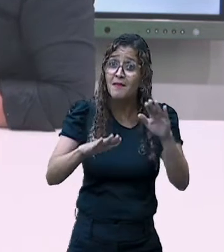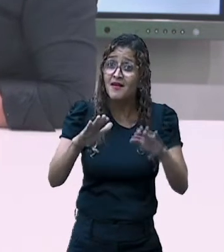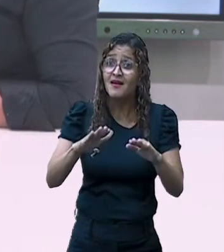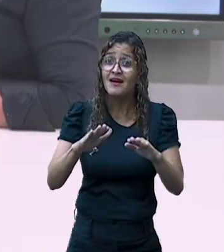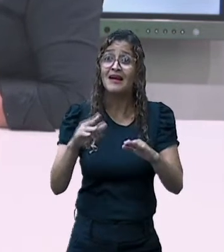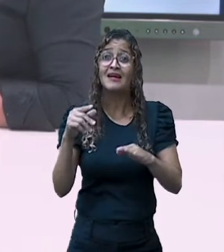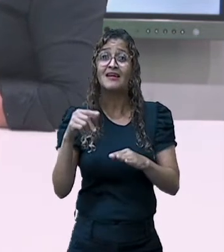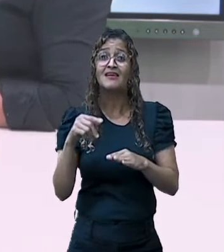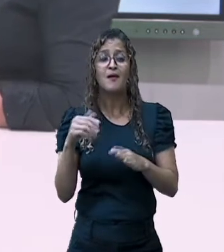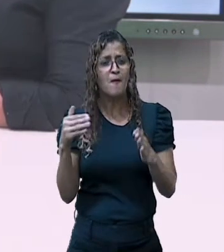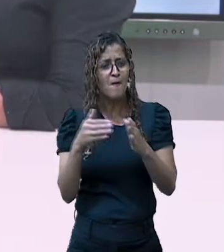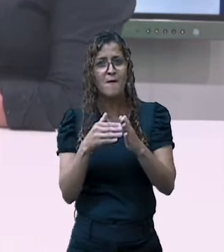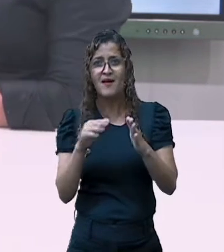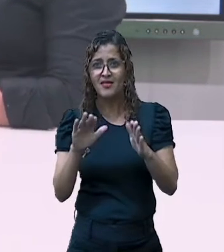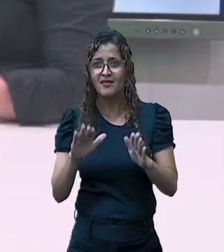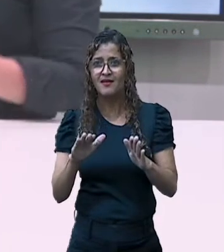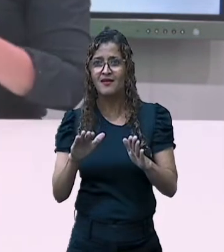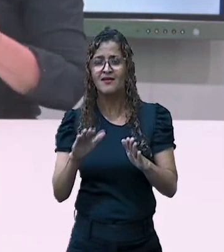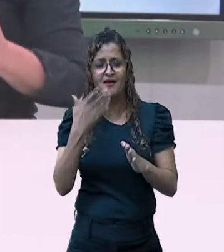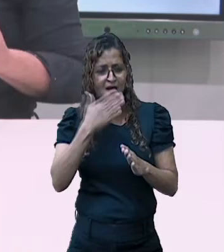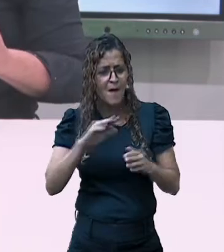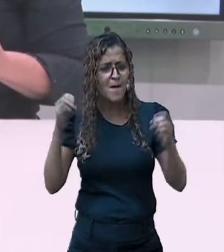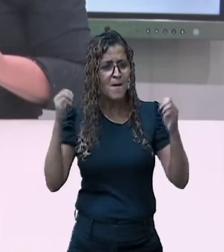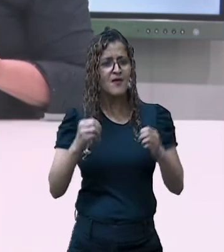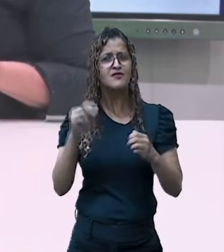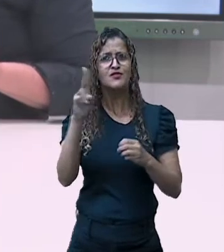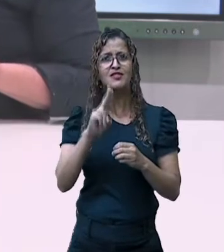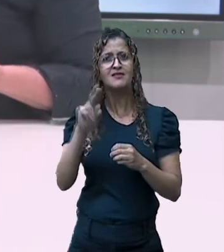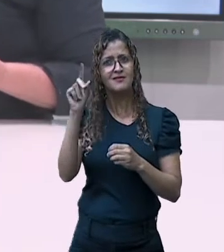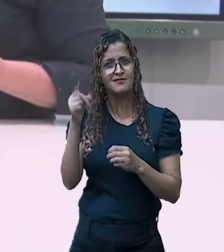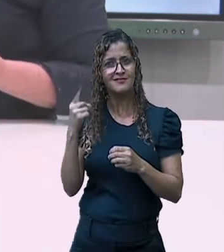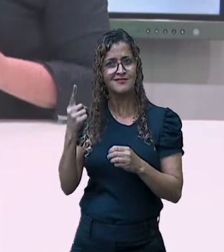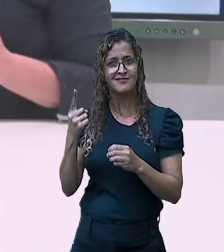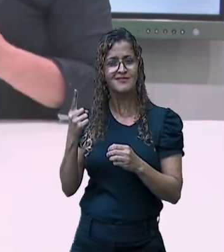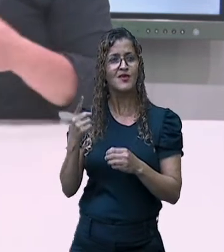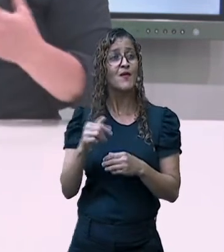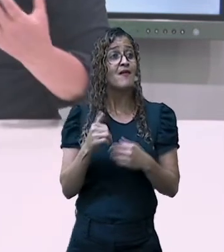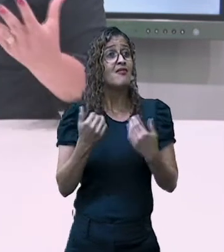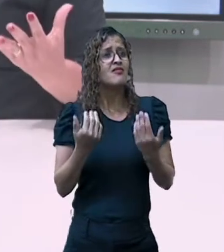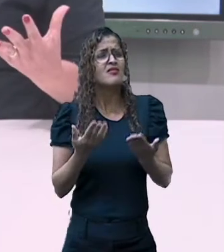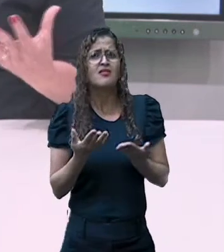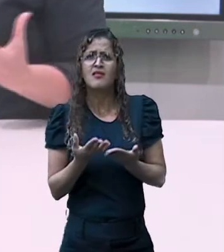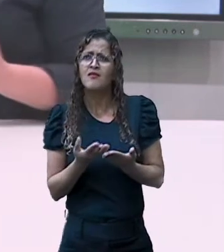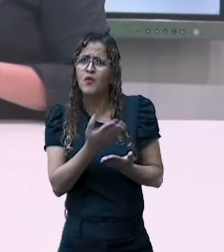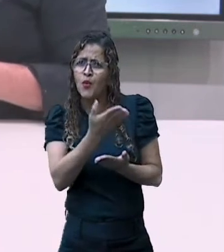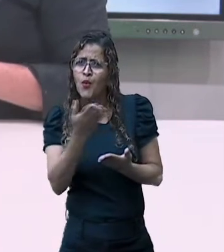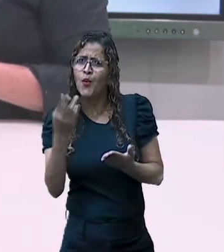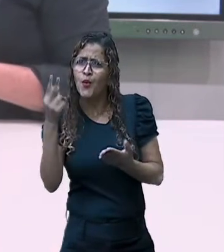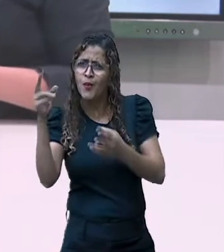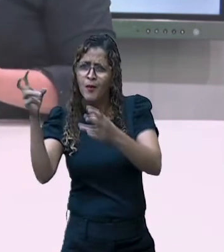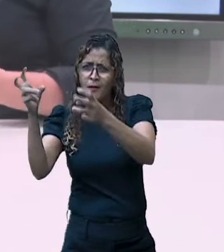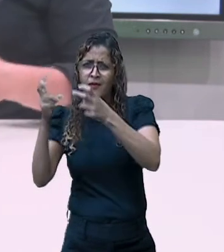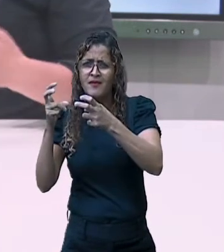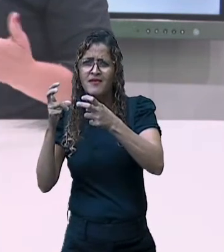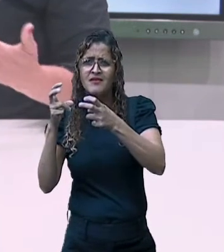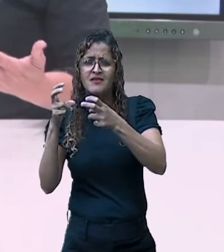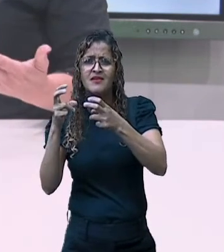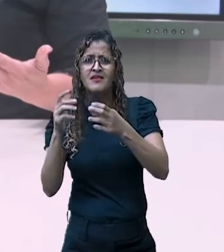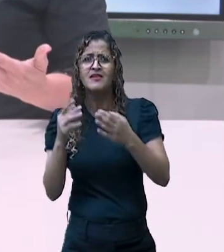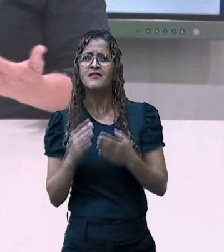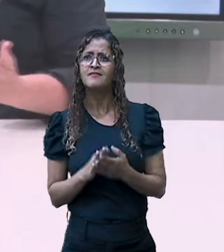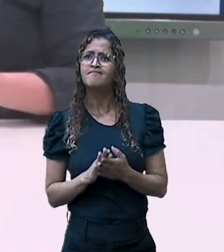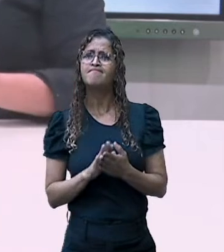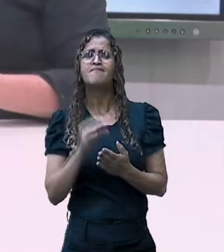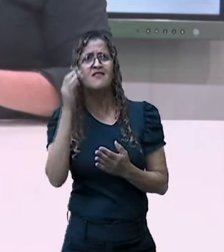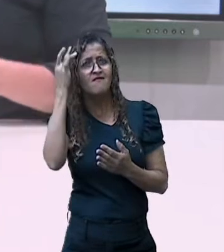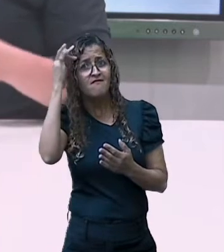né? Então, gente, vocês estão observando? É algo assim tão fácil, né? Que a gente tem a